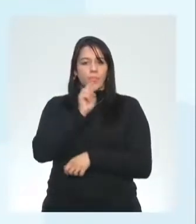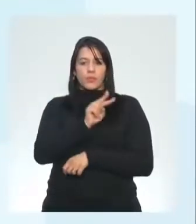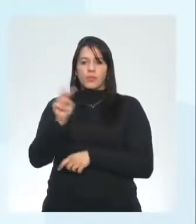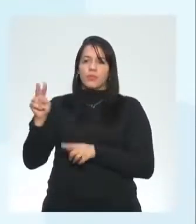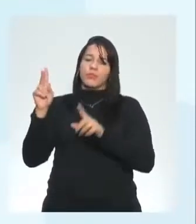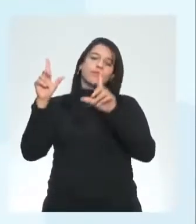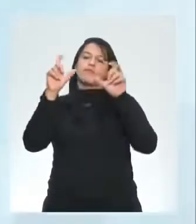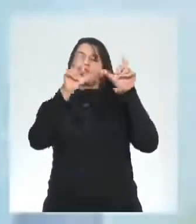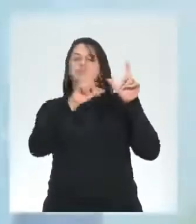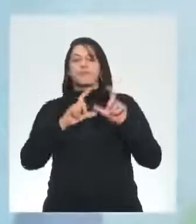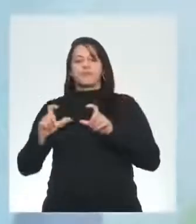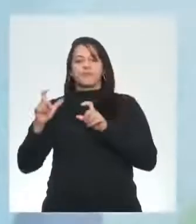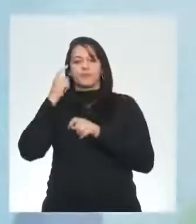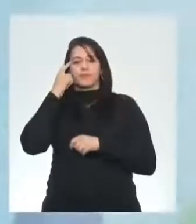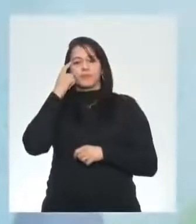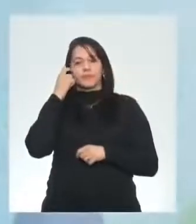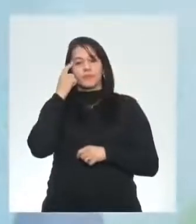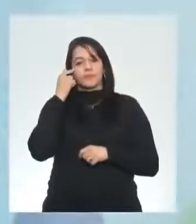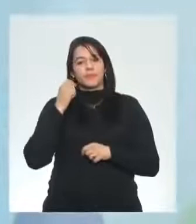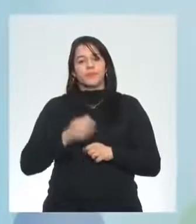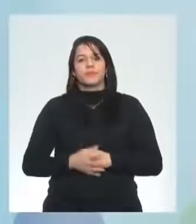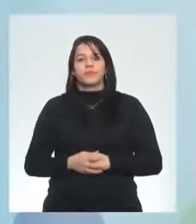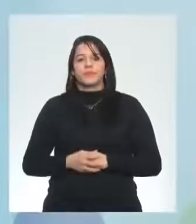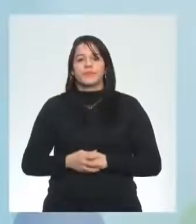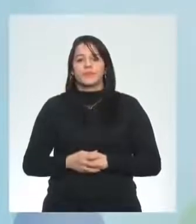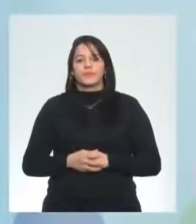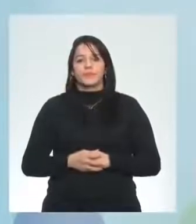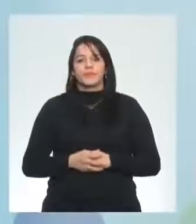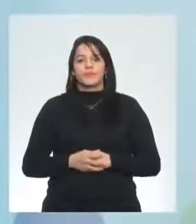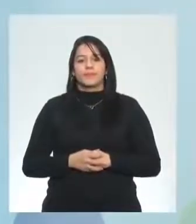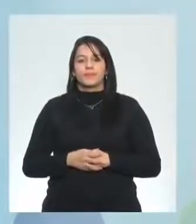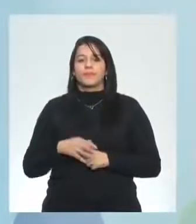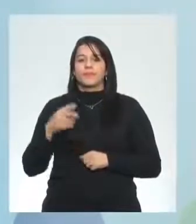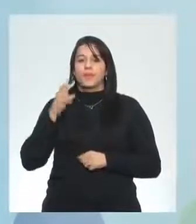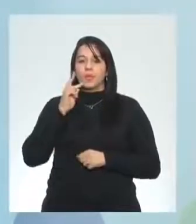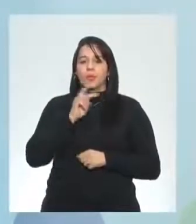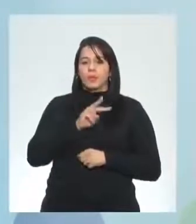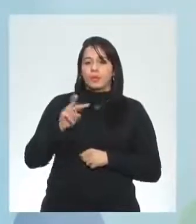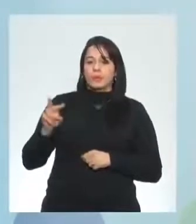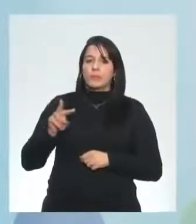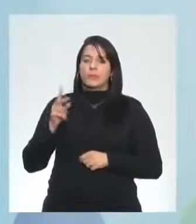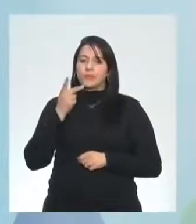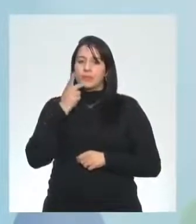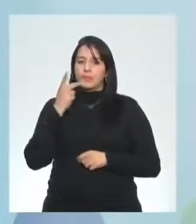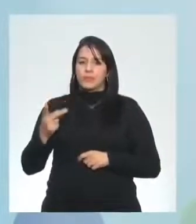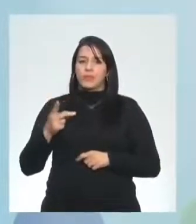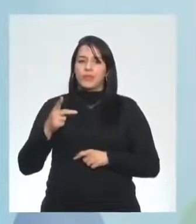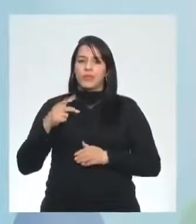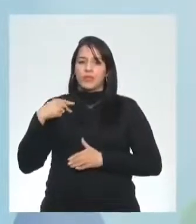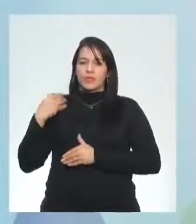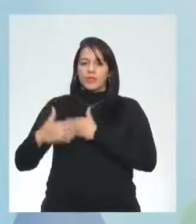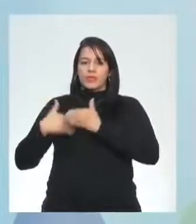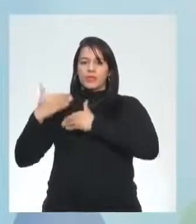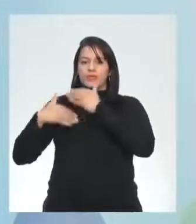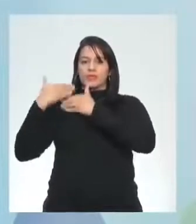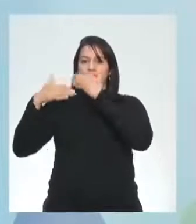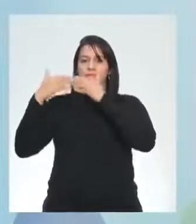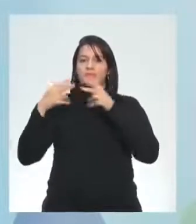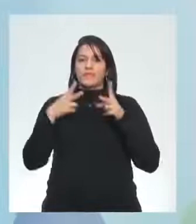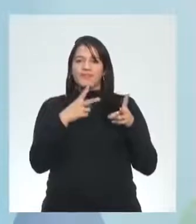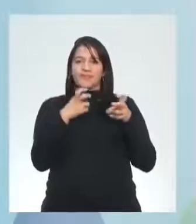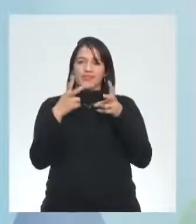são formadas na retina. Legal. E aí Bacana. também, né, esses olhos, né, não só eles evoluíram então para